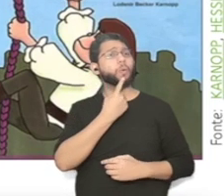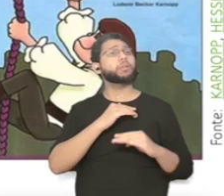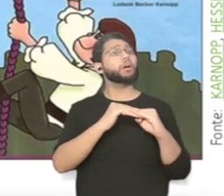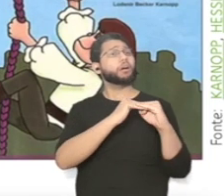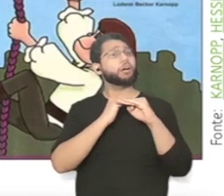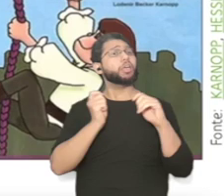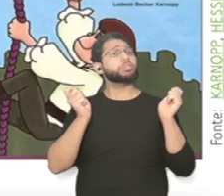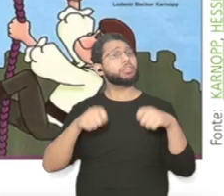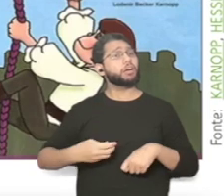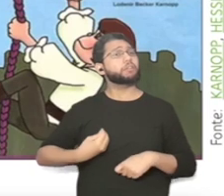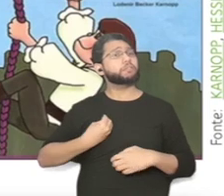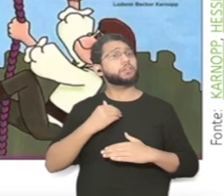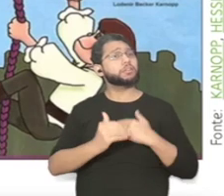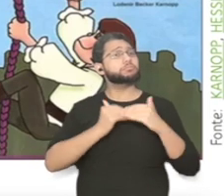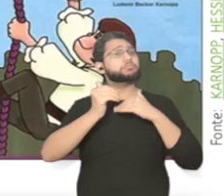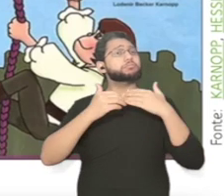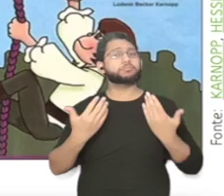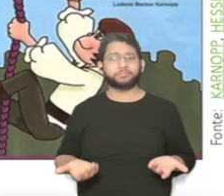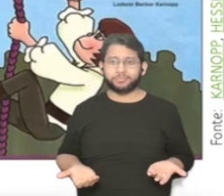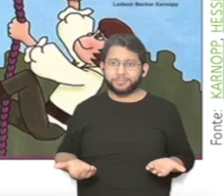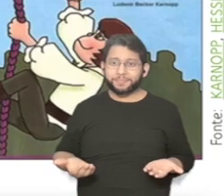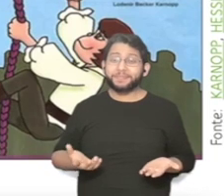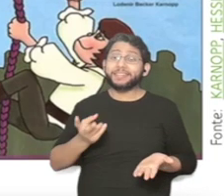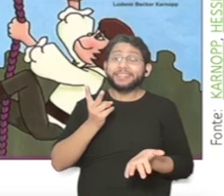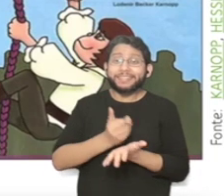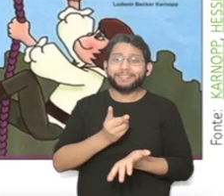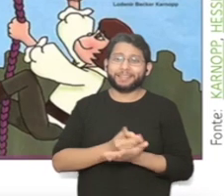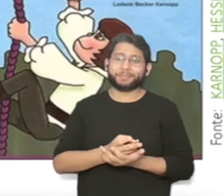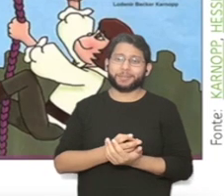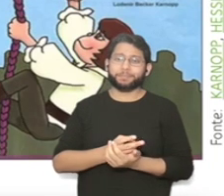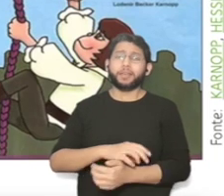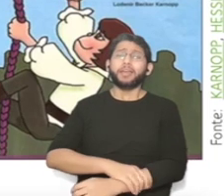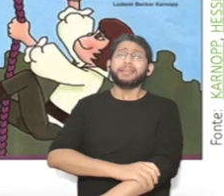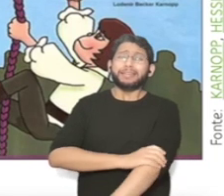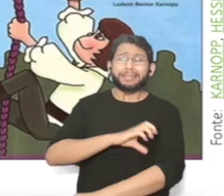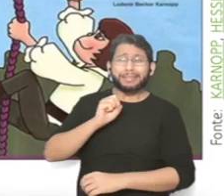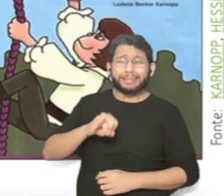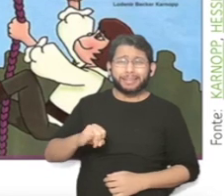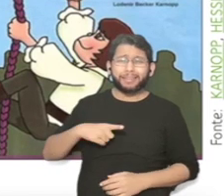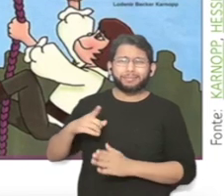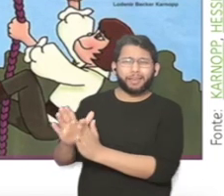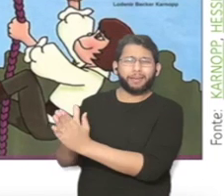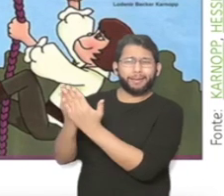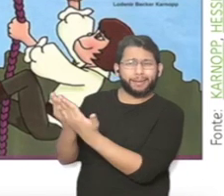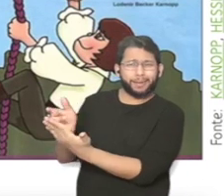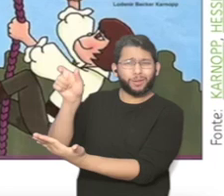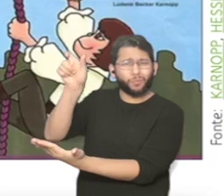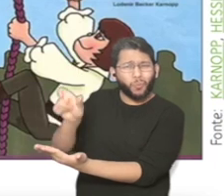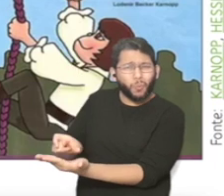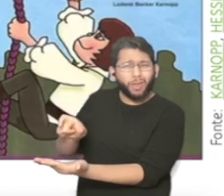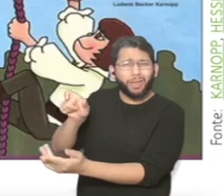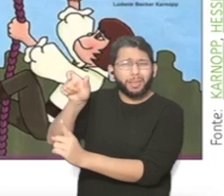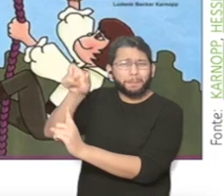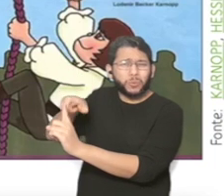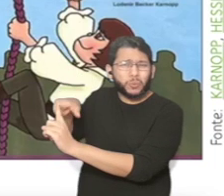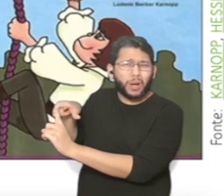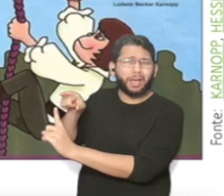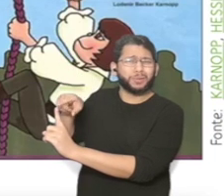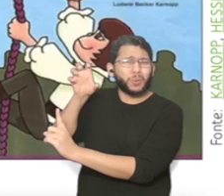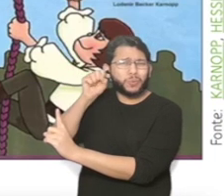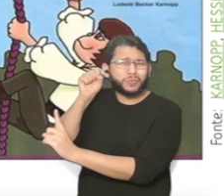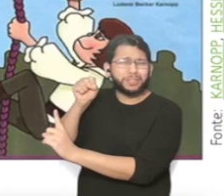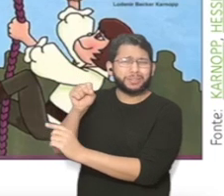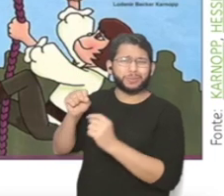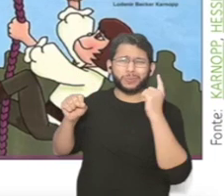pegam livros e veem que sempre os personagens e os seus protagonistas são ouvintes e não conseguem ter